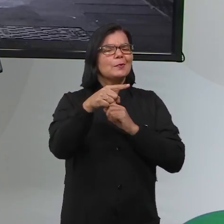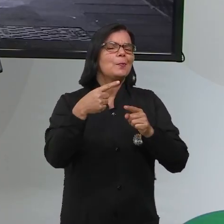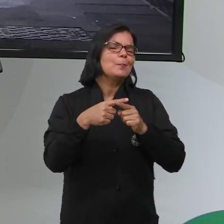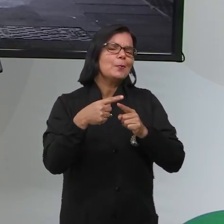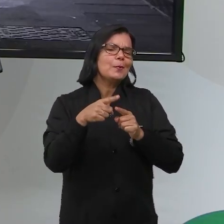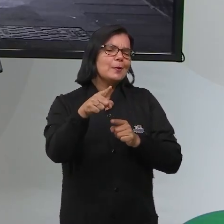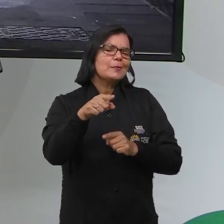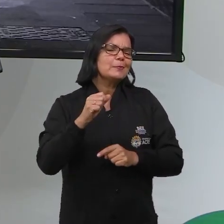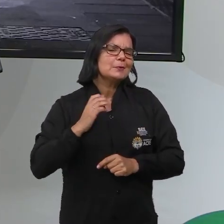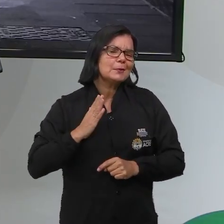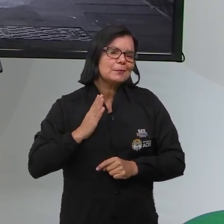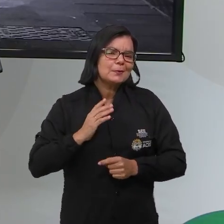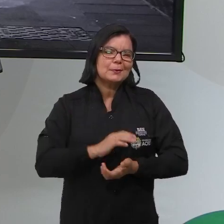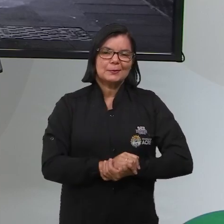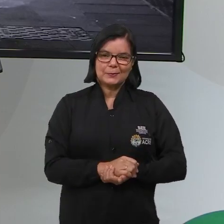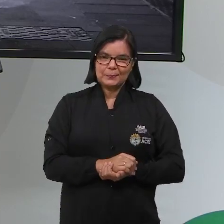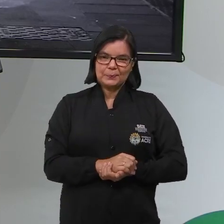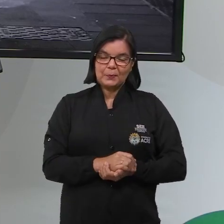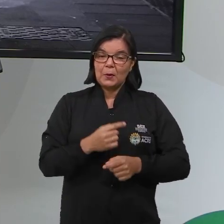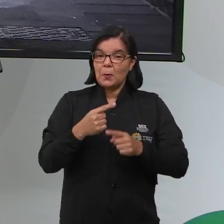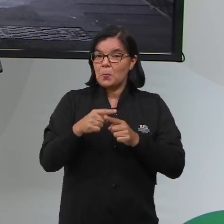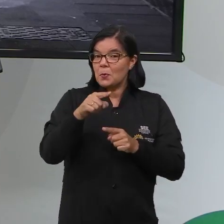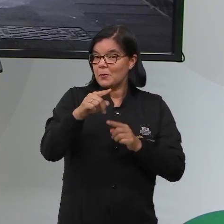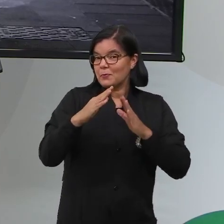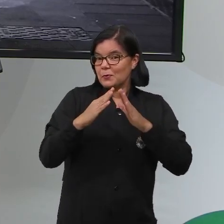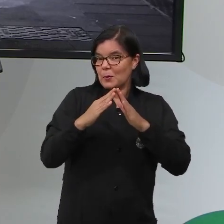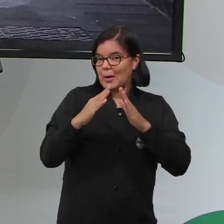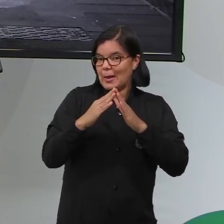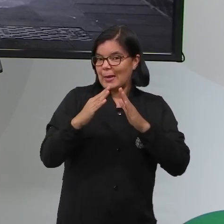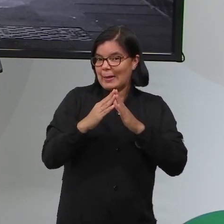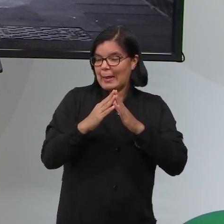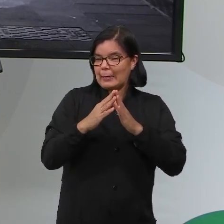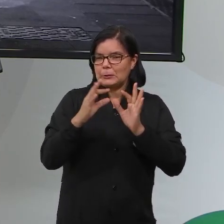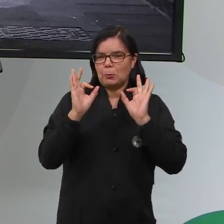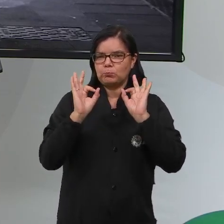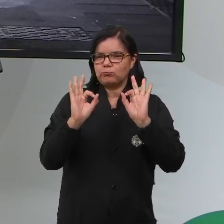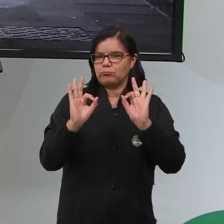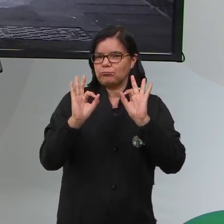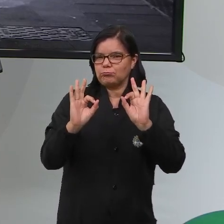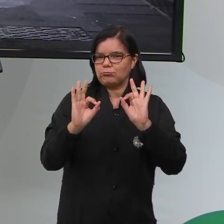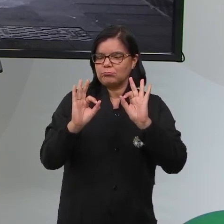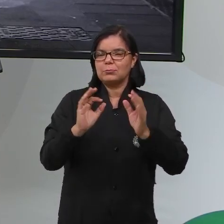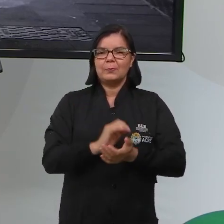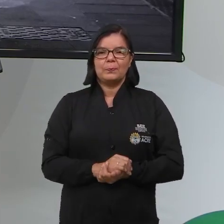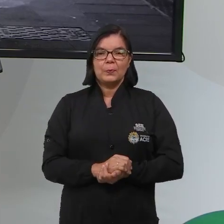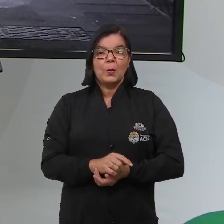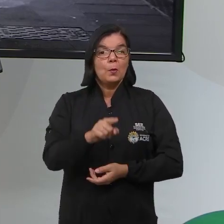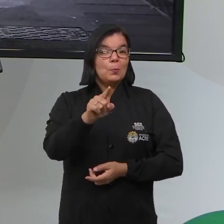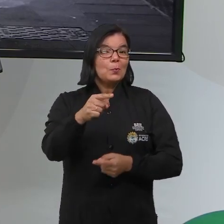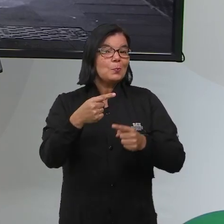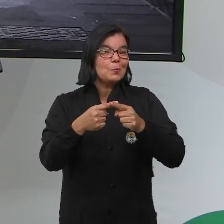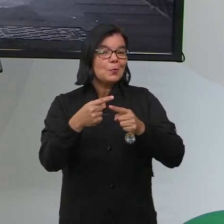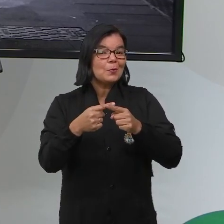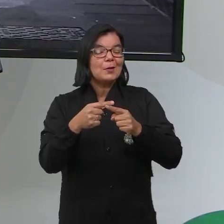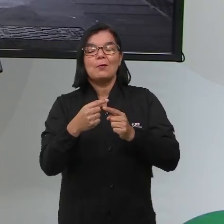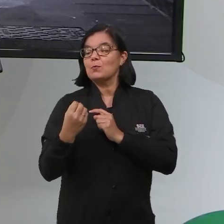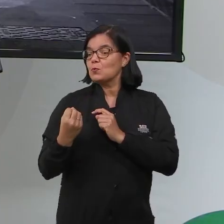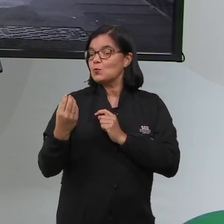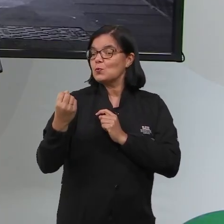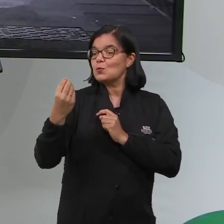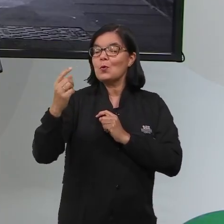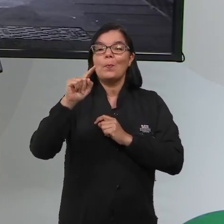você não é rico? Por que que você não mora numa casa de alto padrão? Por que que você não faz